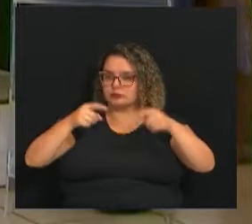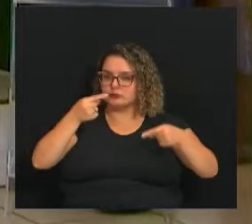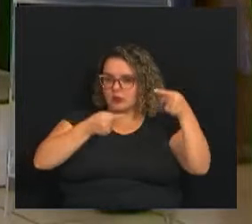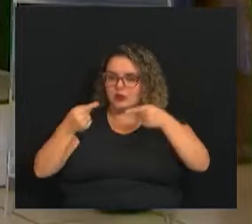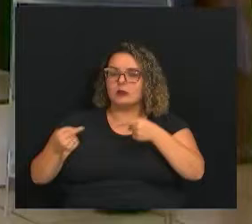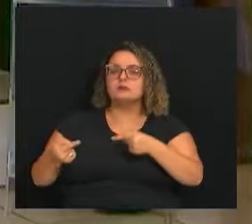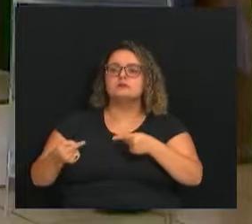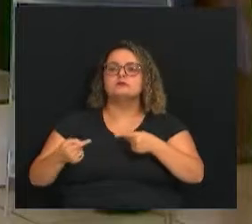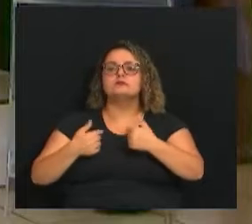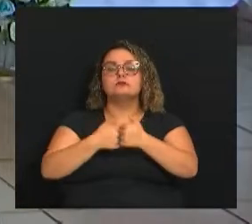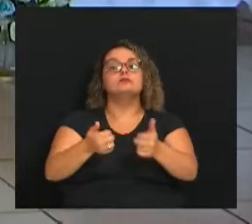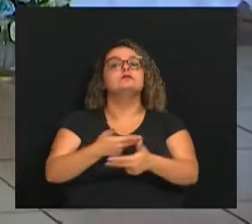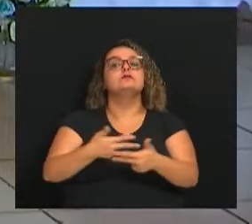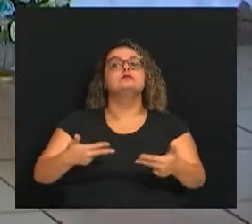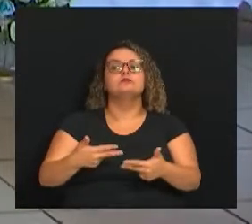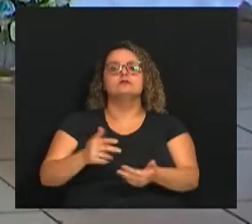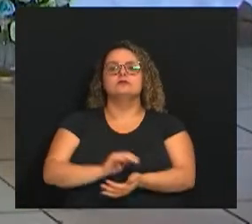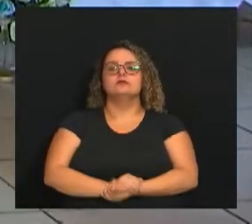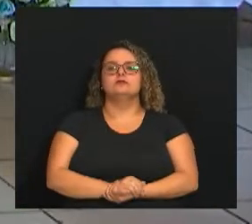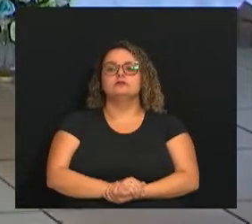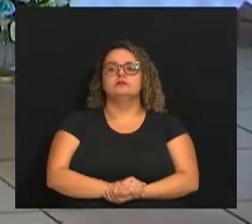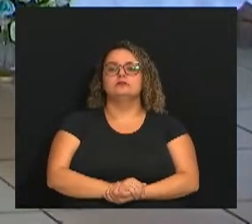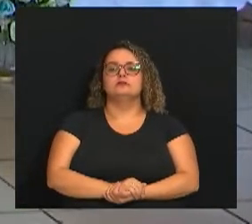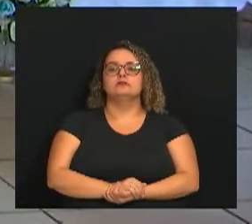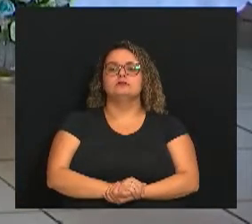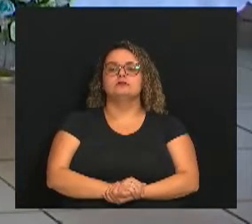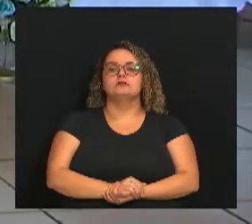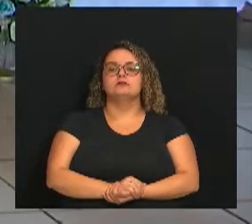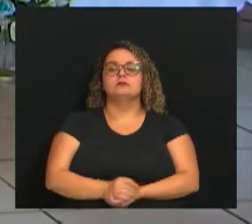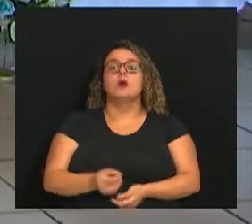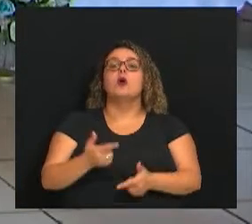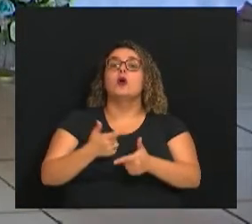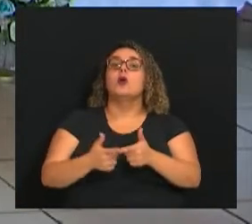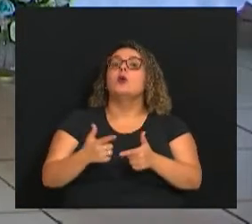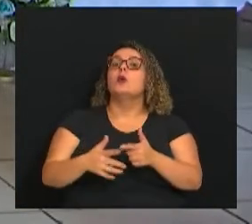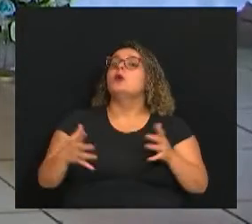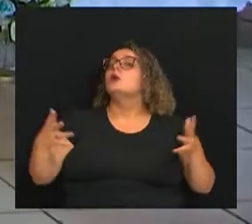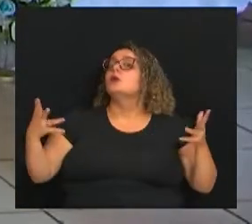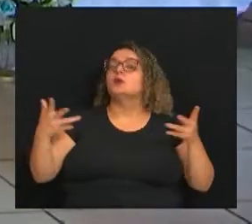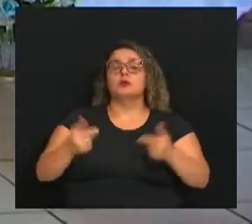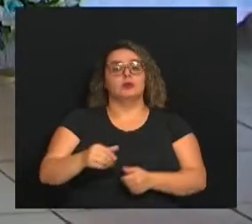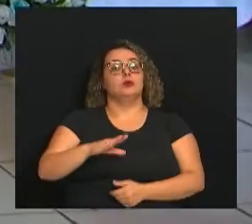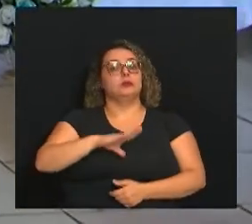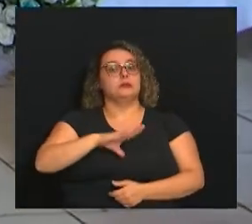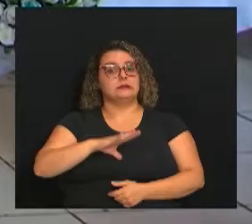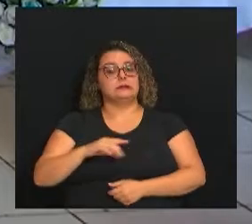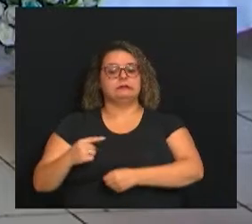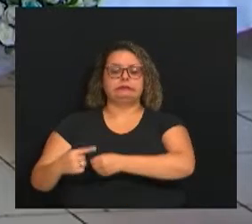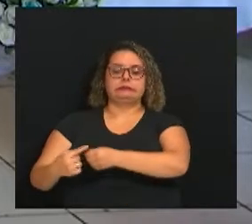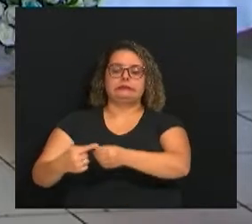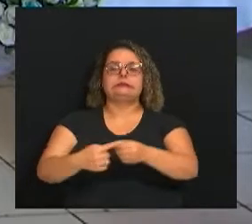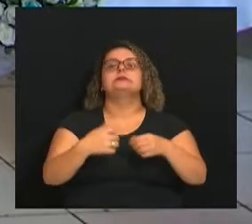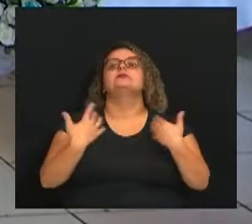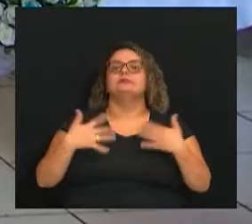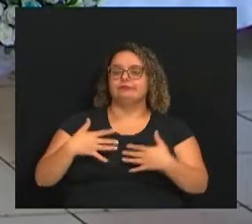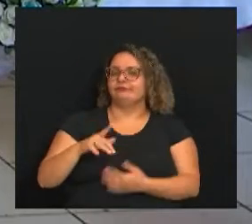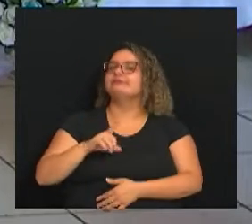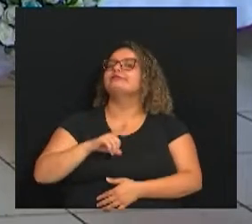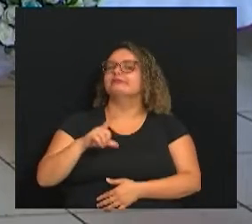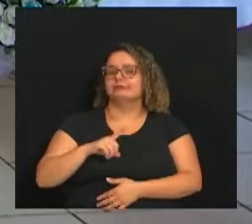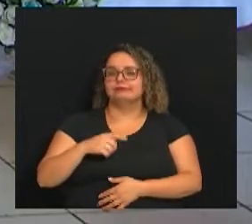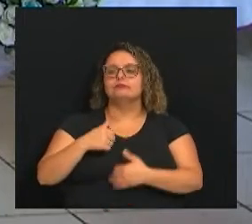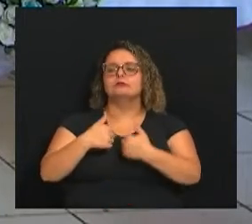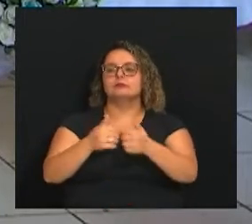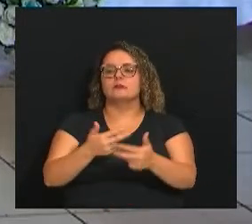único entre os municípios. É um problema que todas as nossas cidades da região metropolitana têm, que é, além do